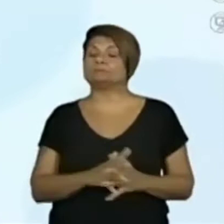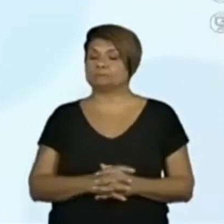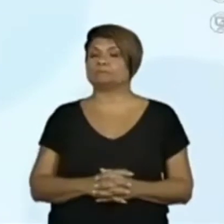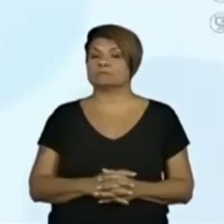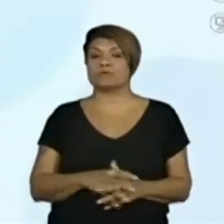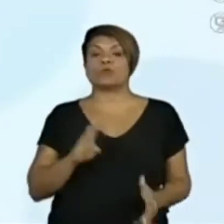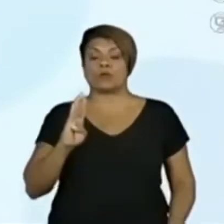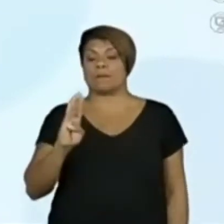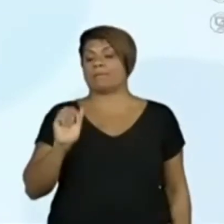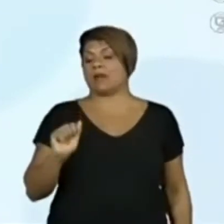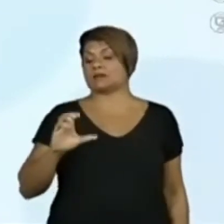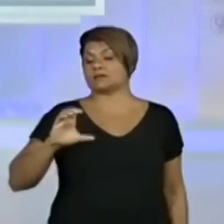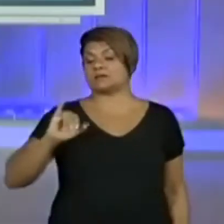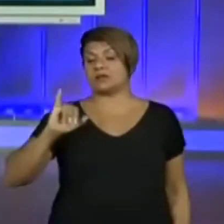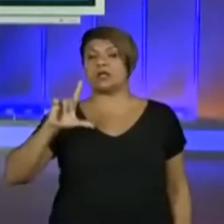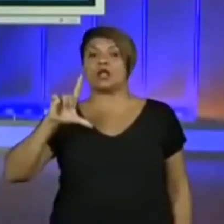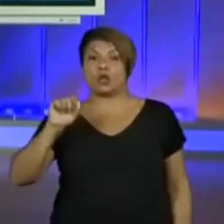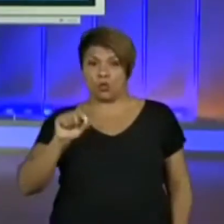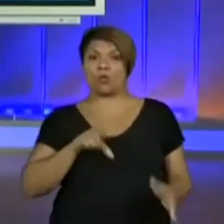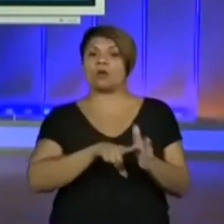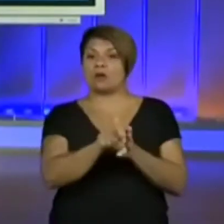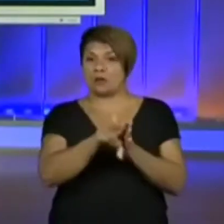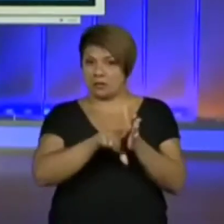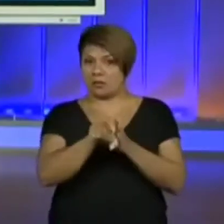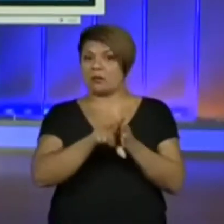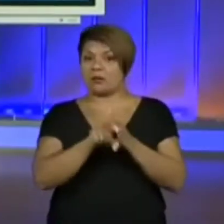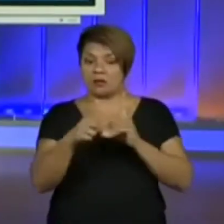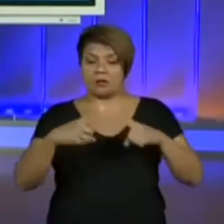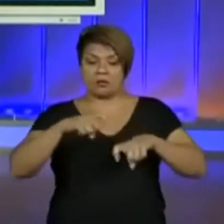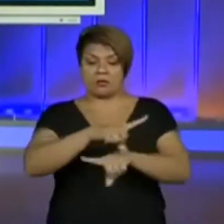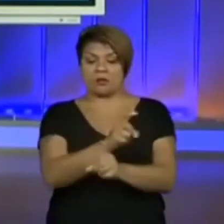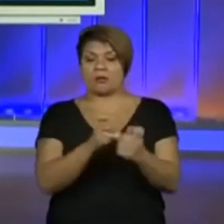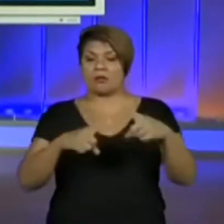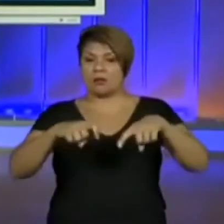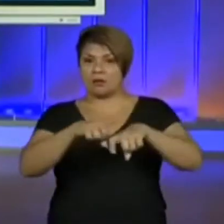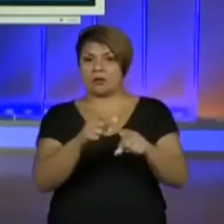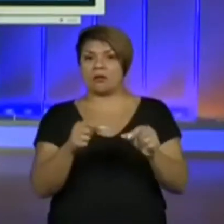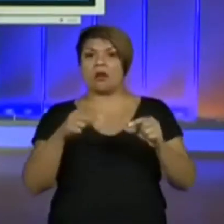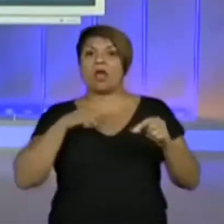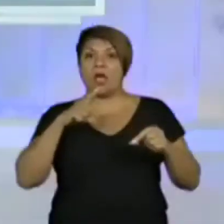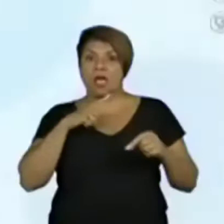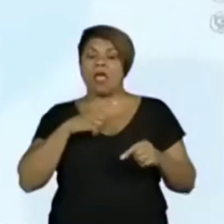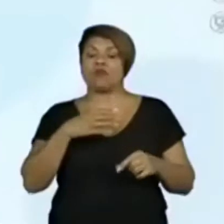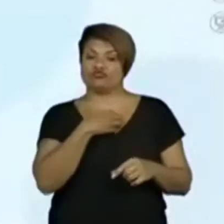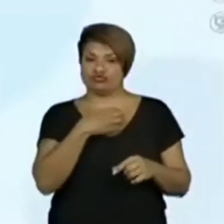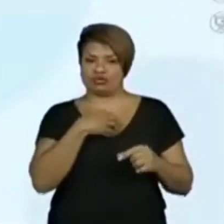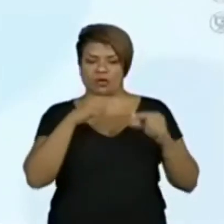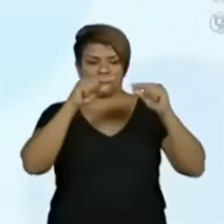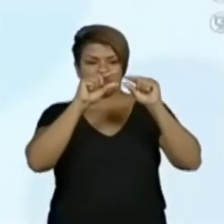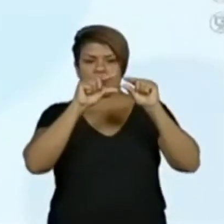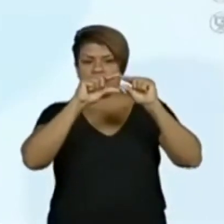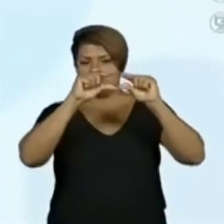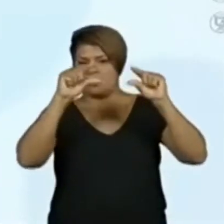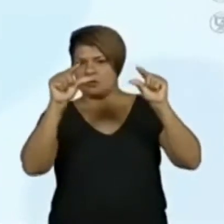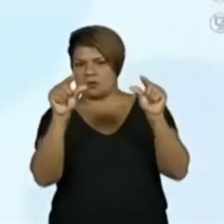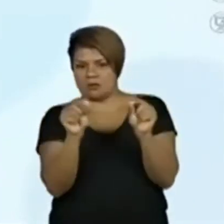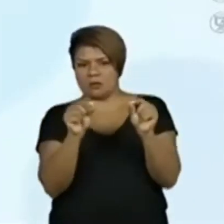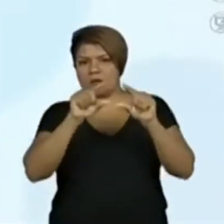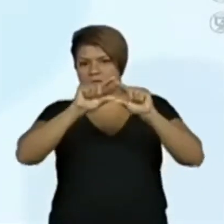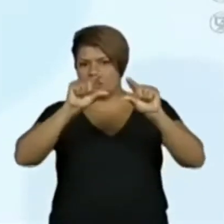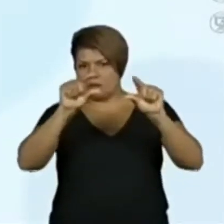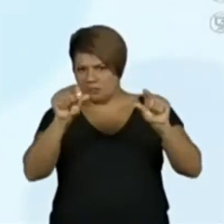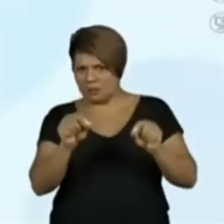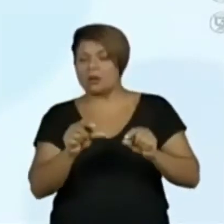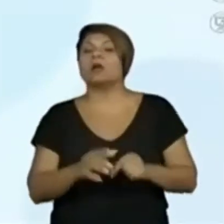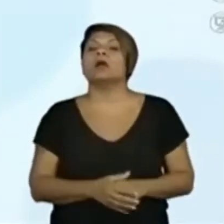Um bacilo é uma bactéria em forma de bastonete, então. A gente vai ter uma imagem logo mais. E como é